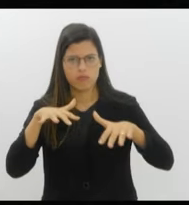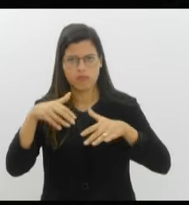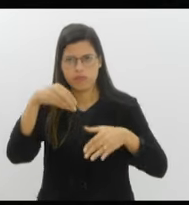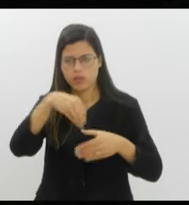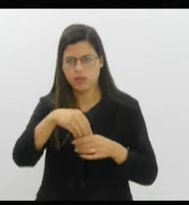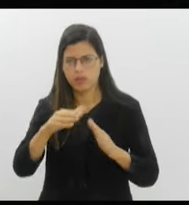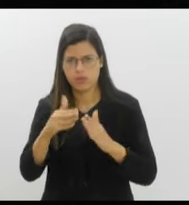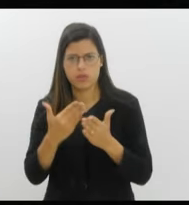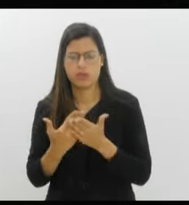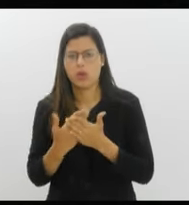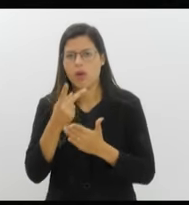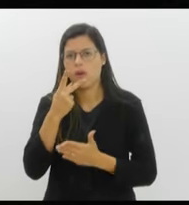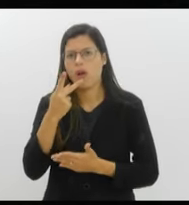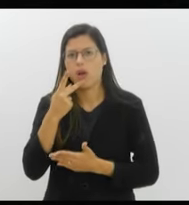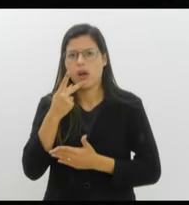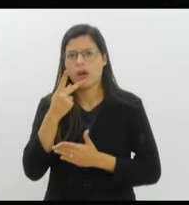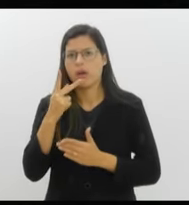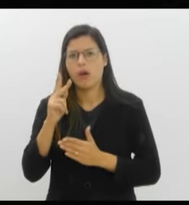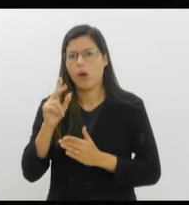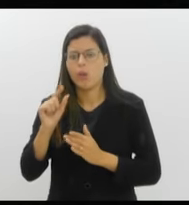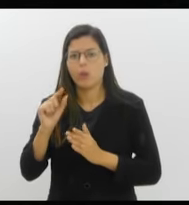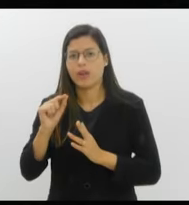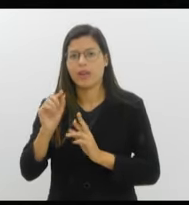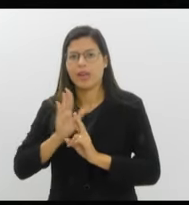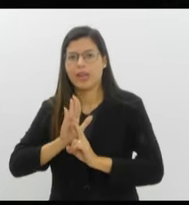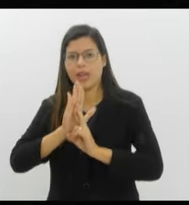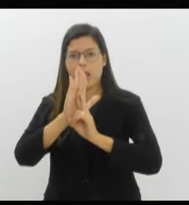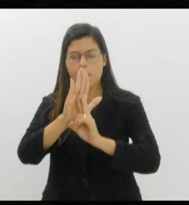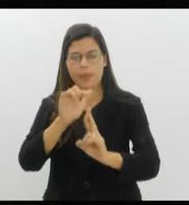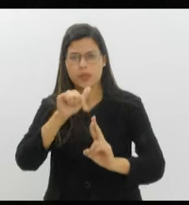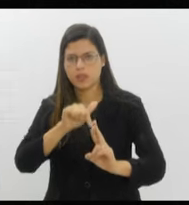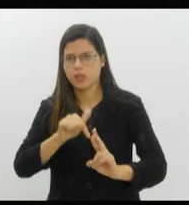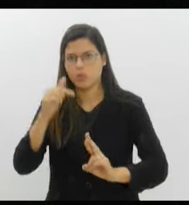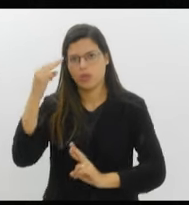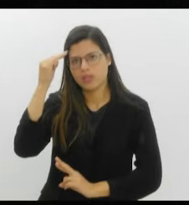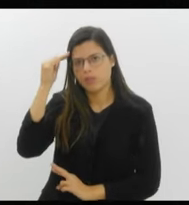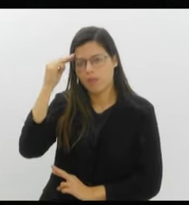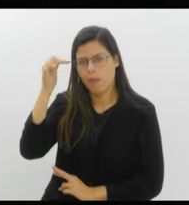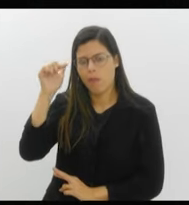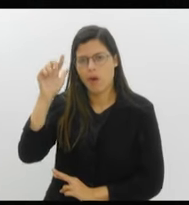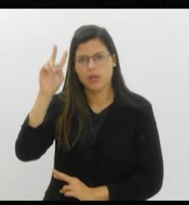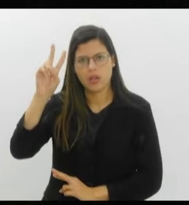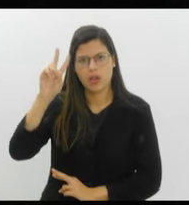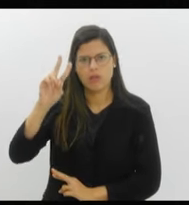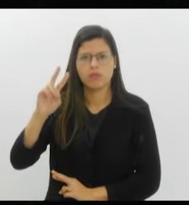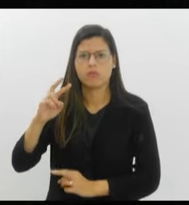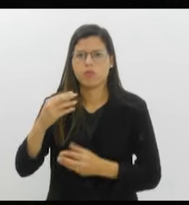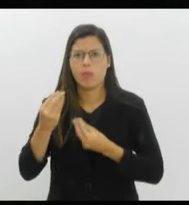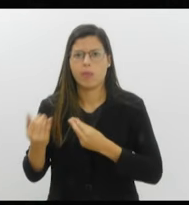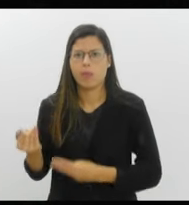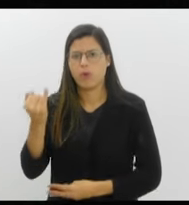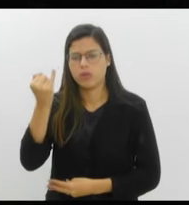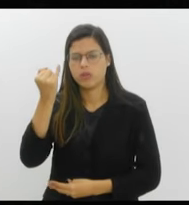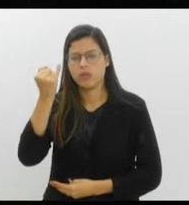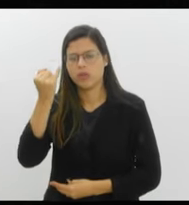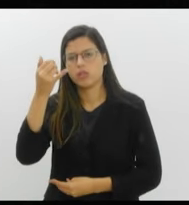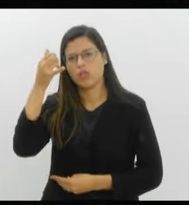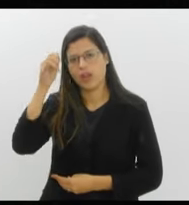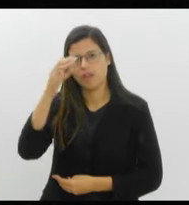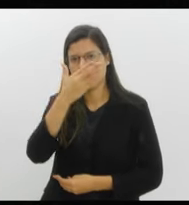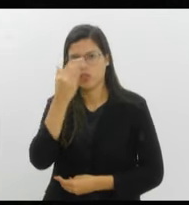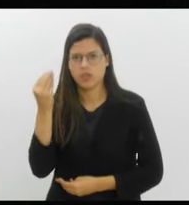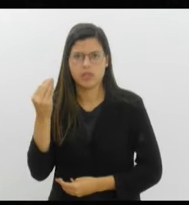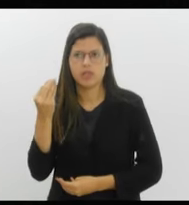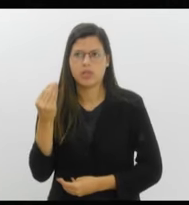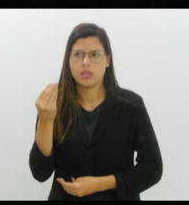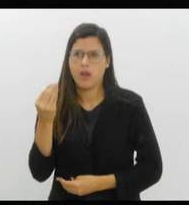para falar sobre o que representou toda essa memória e do quanto é importante a gente não esquecer. Não esquecer para